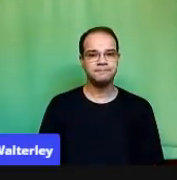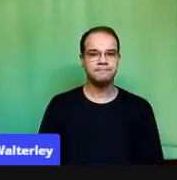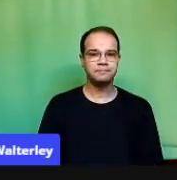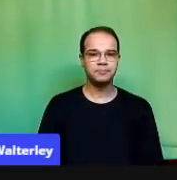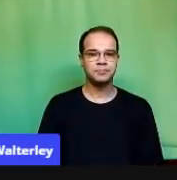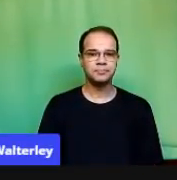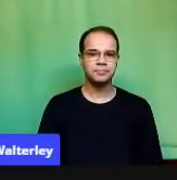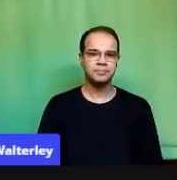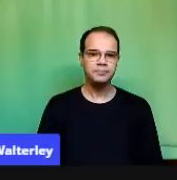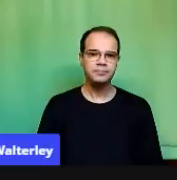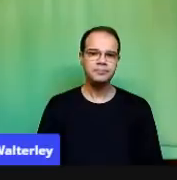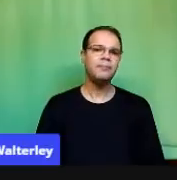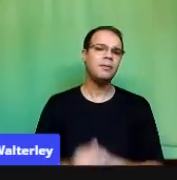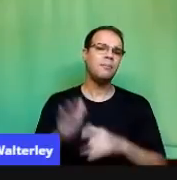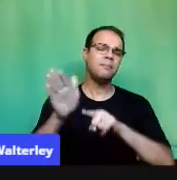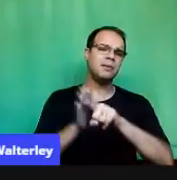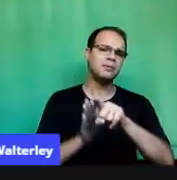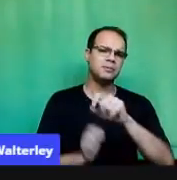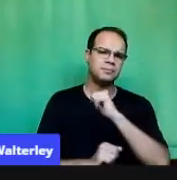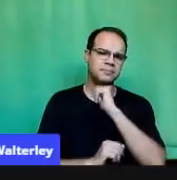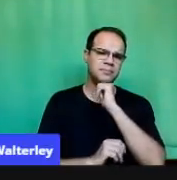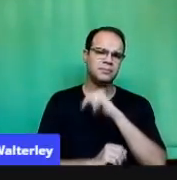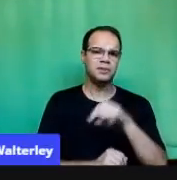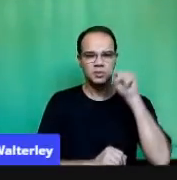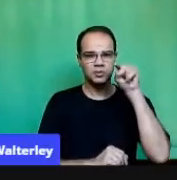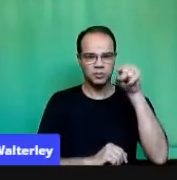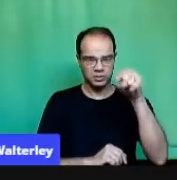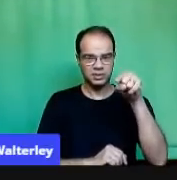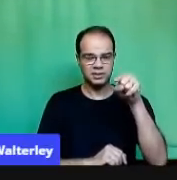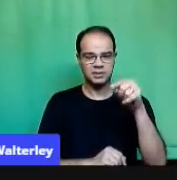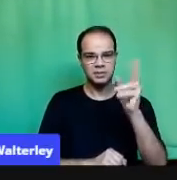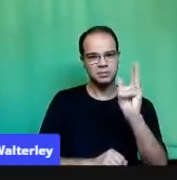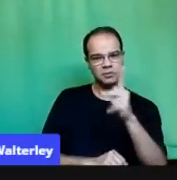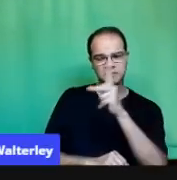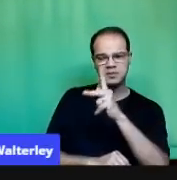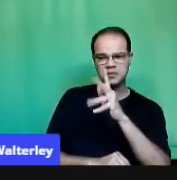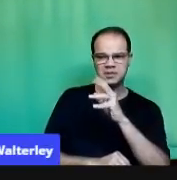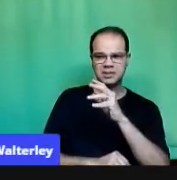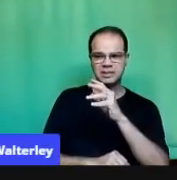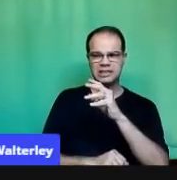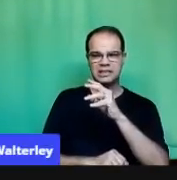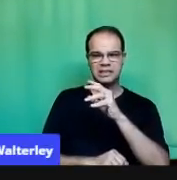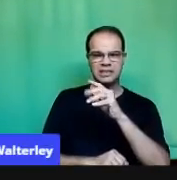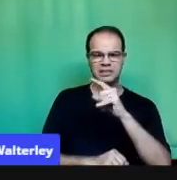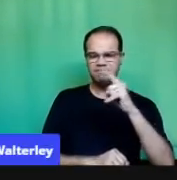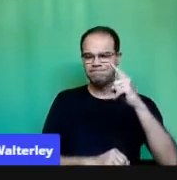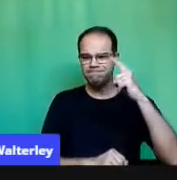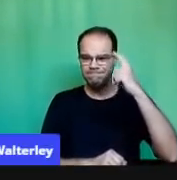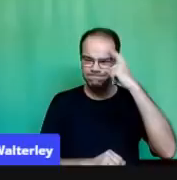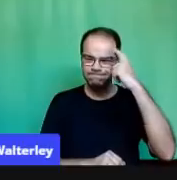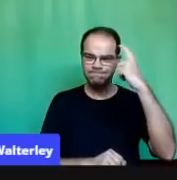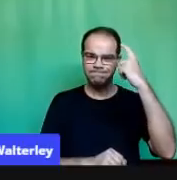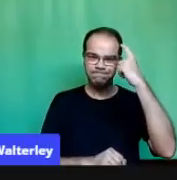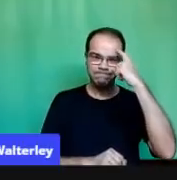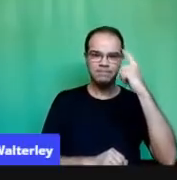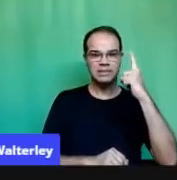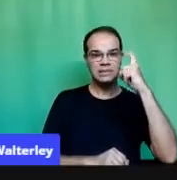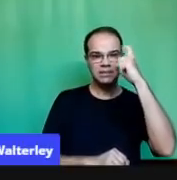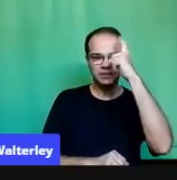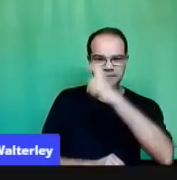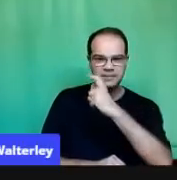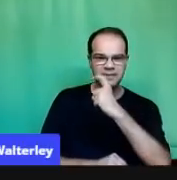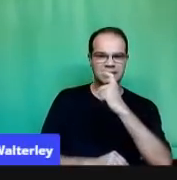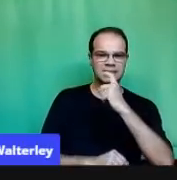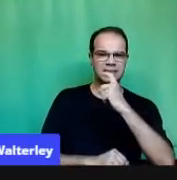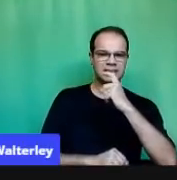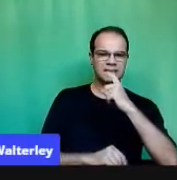Quais são os desafios enfrentados durante essa pandemia? Qual a forma e qual a